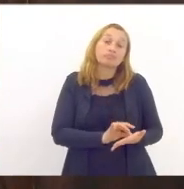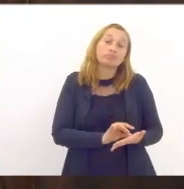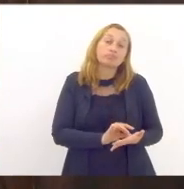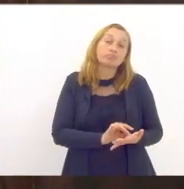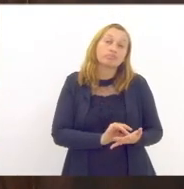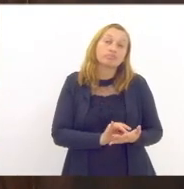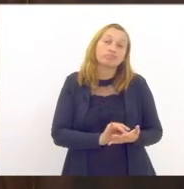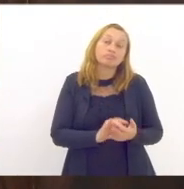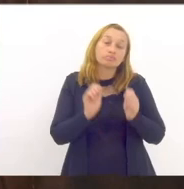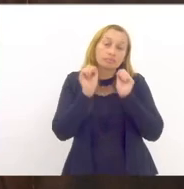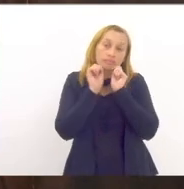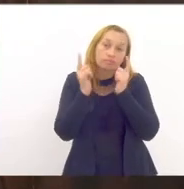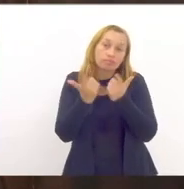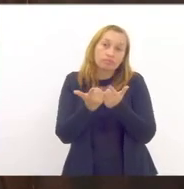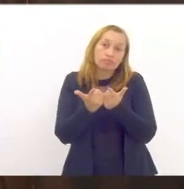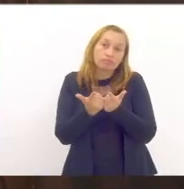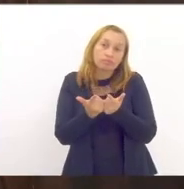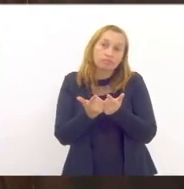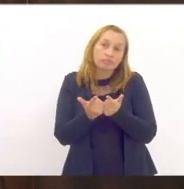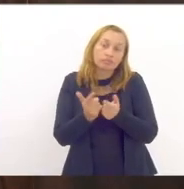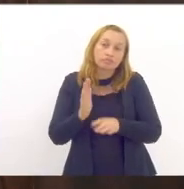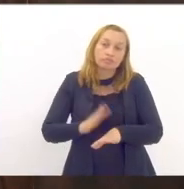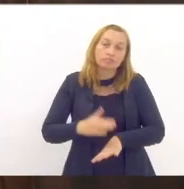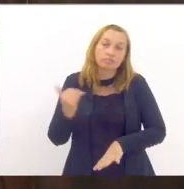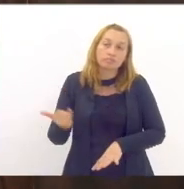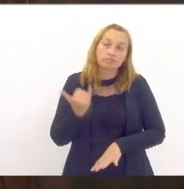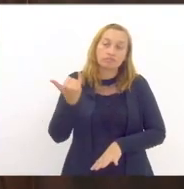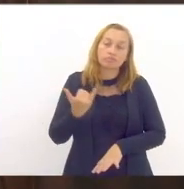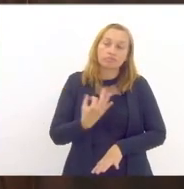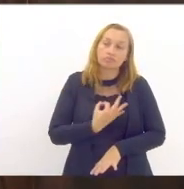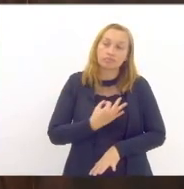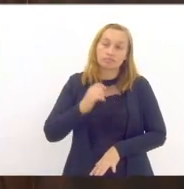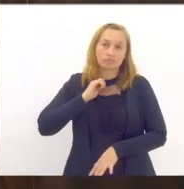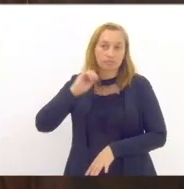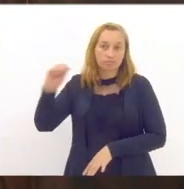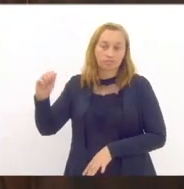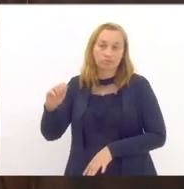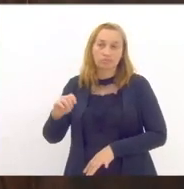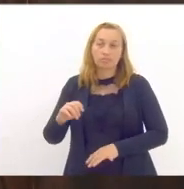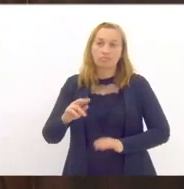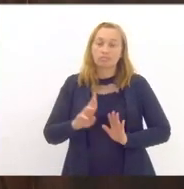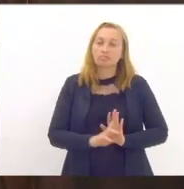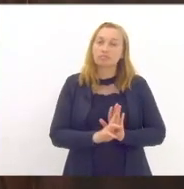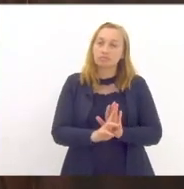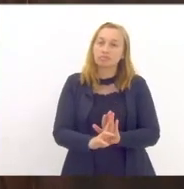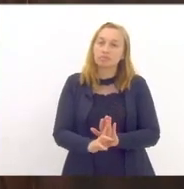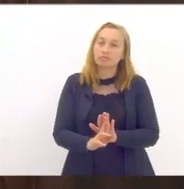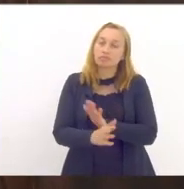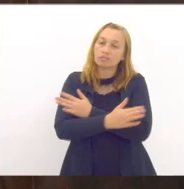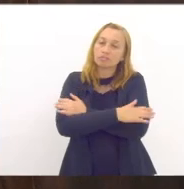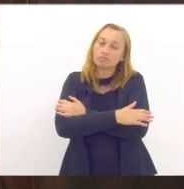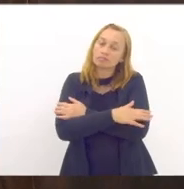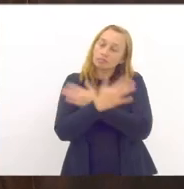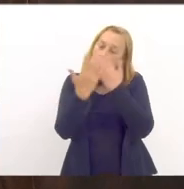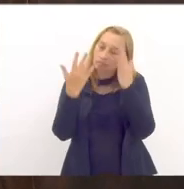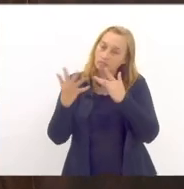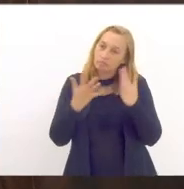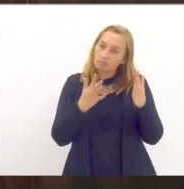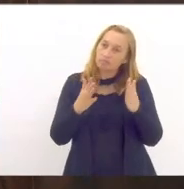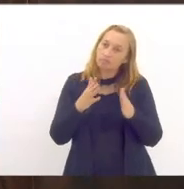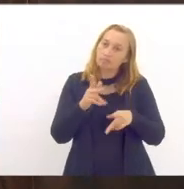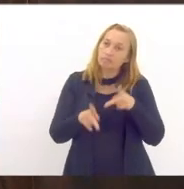Assembleia Legislativa te outorga a mais importante comenda que representa o abraço e os aplausos do